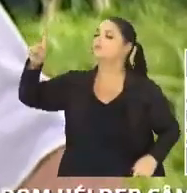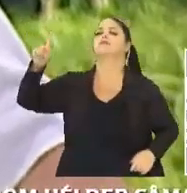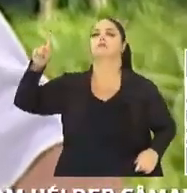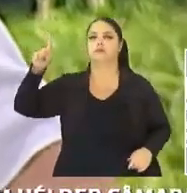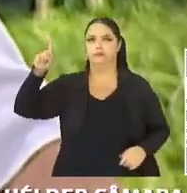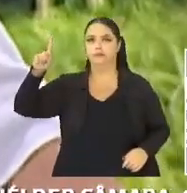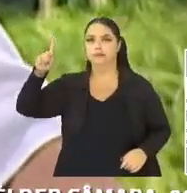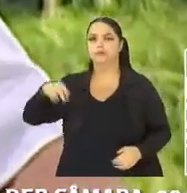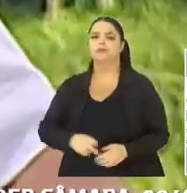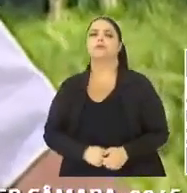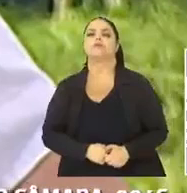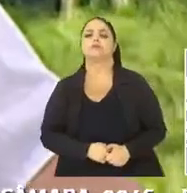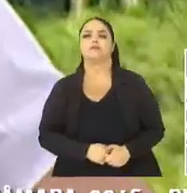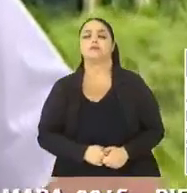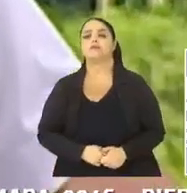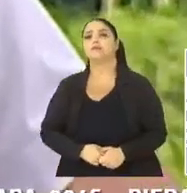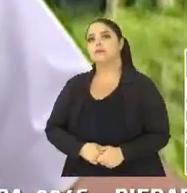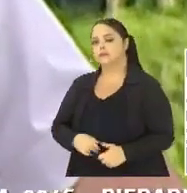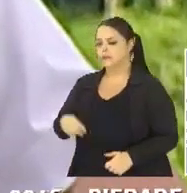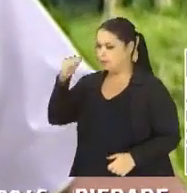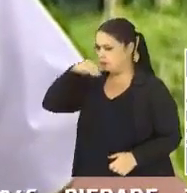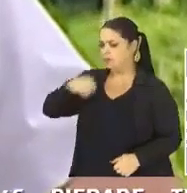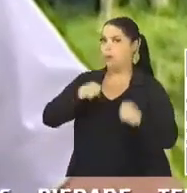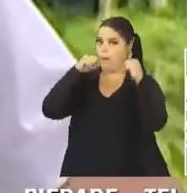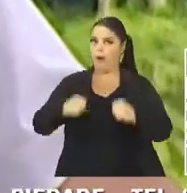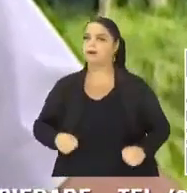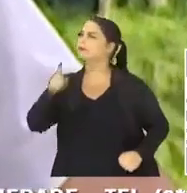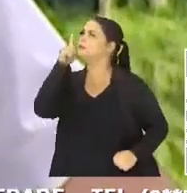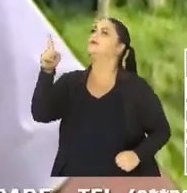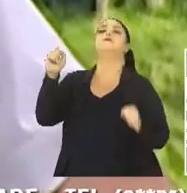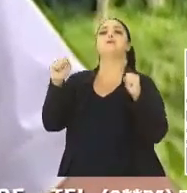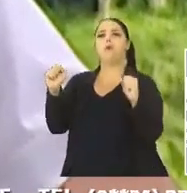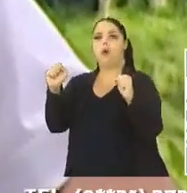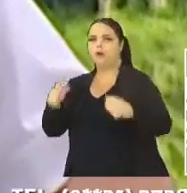Deus. E entre o fraco e o poderoso, só Deus pode